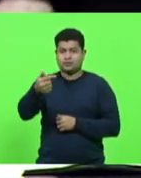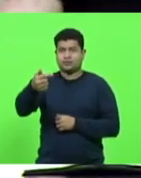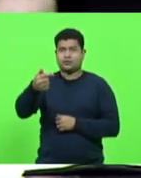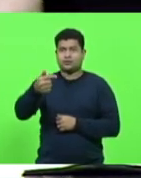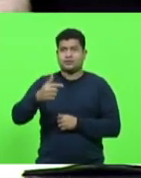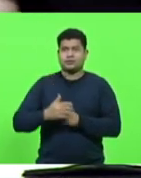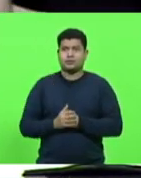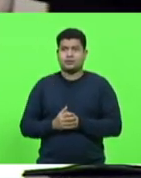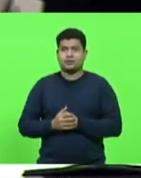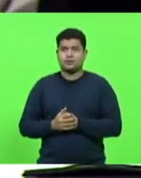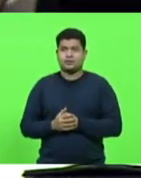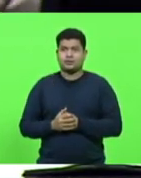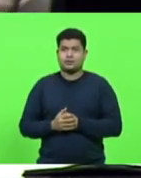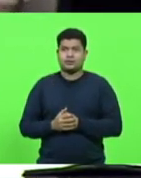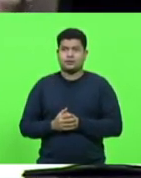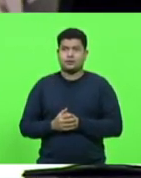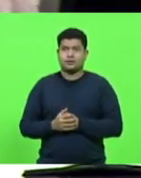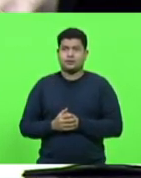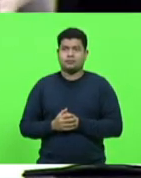Pela ordem, por favor.